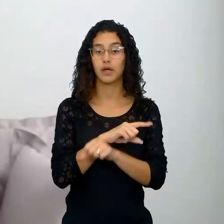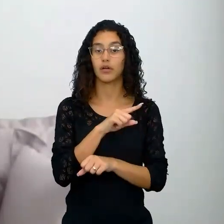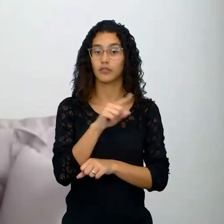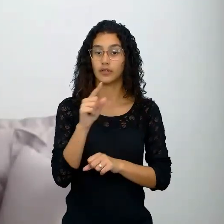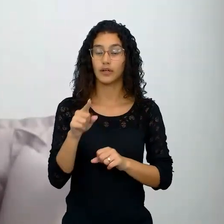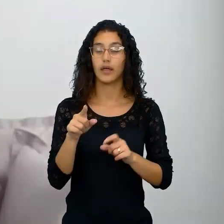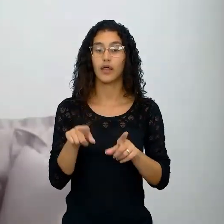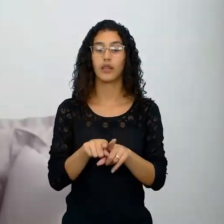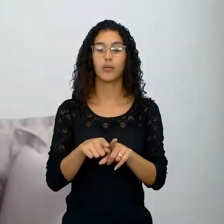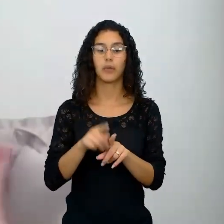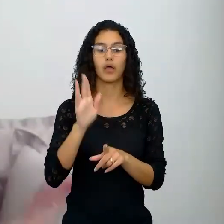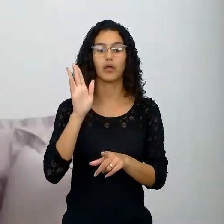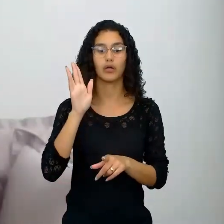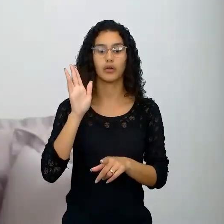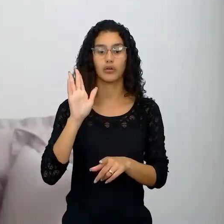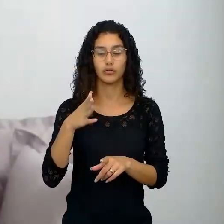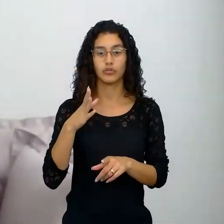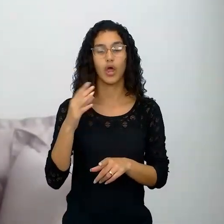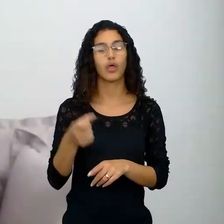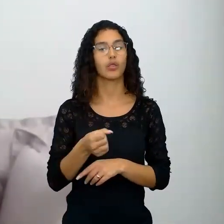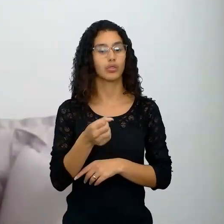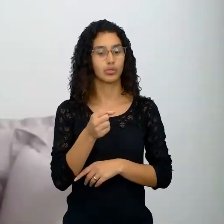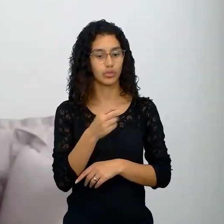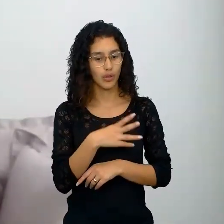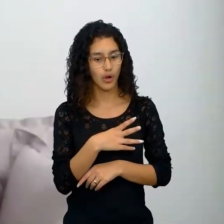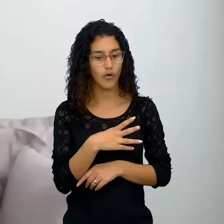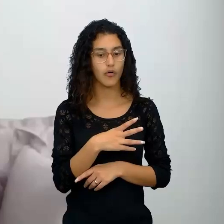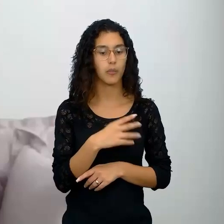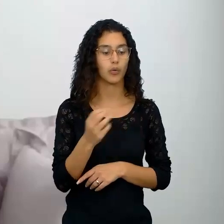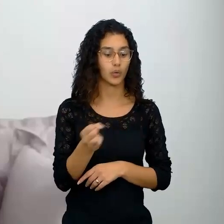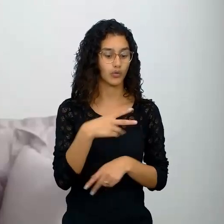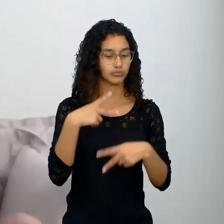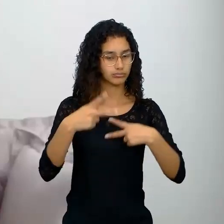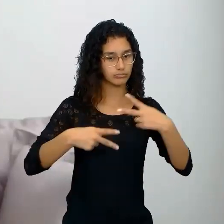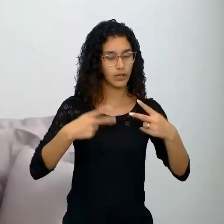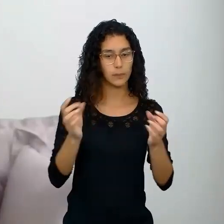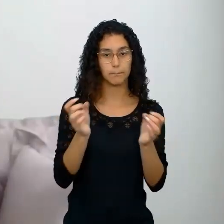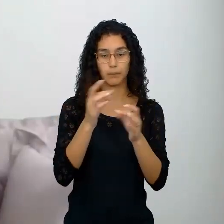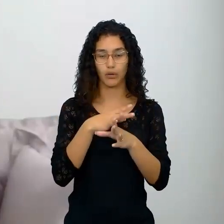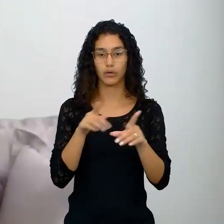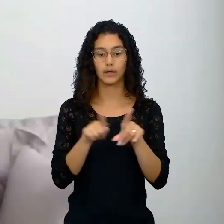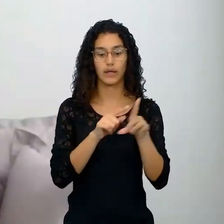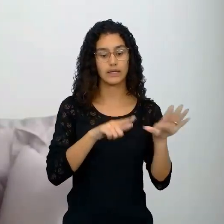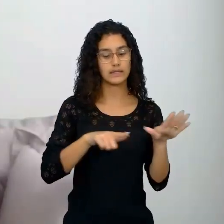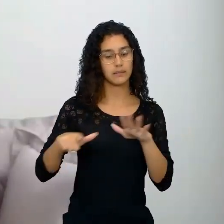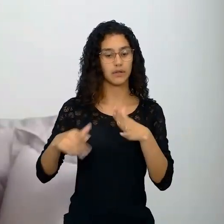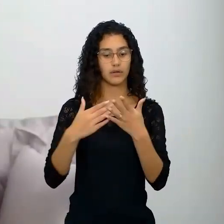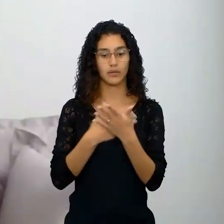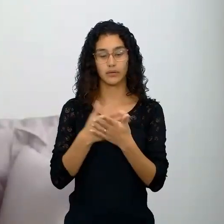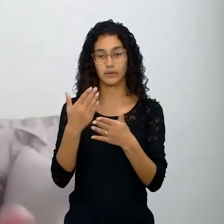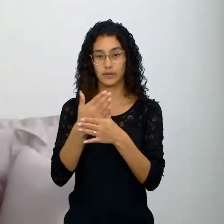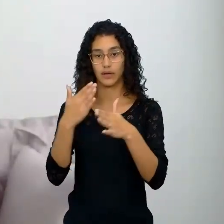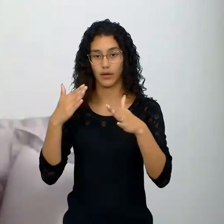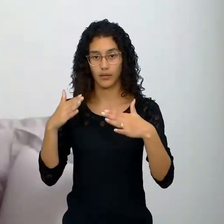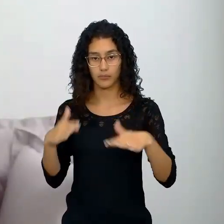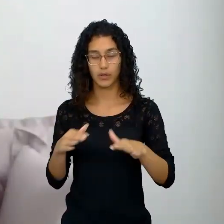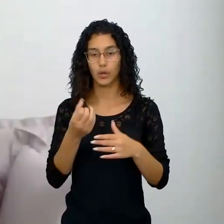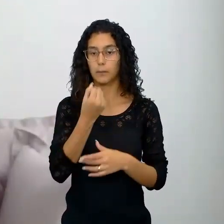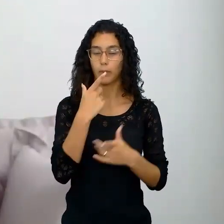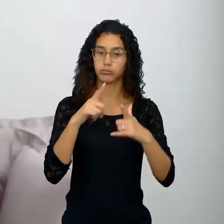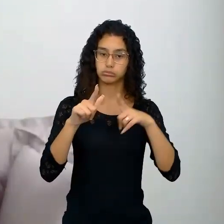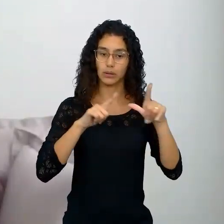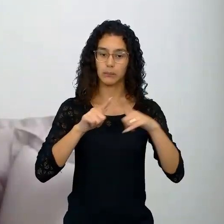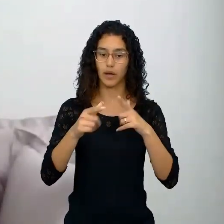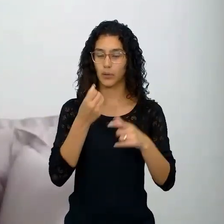vocês estejam já renovados para um novo bimestre, né? Uma semana aí tá acabando, então bom